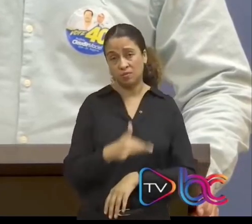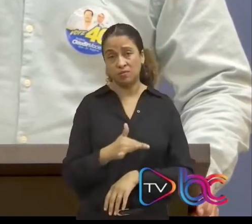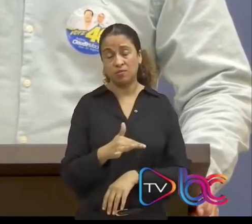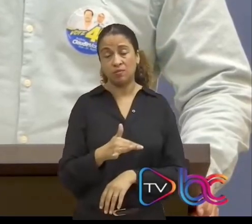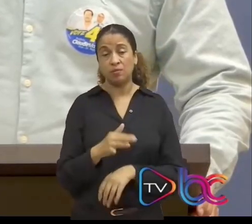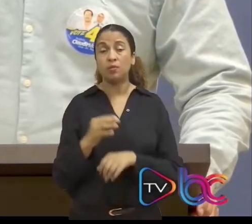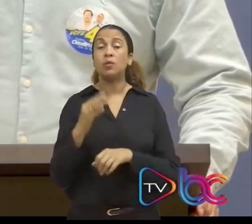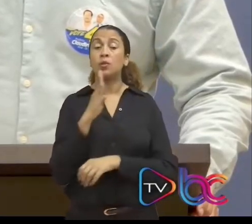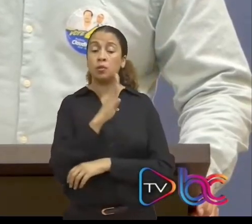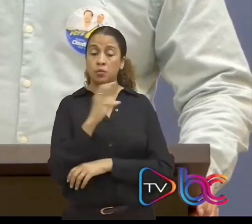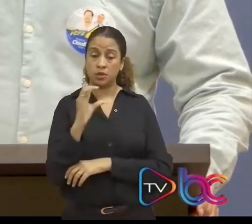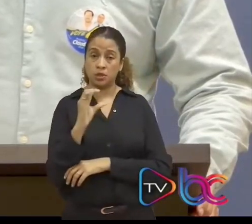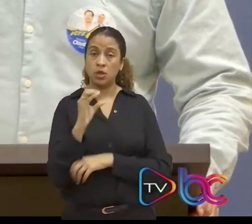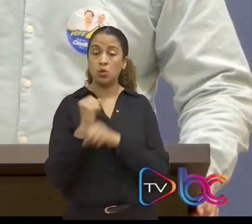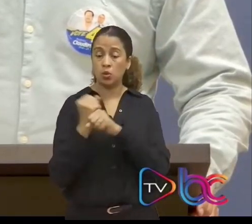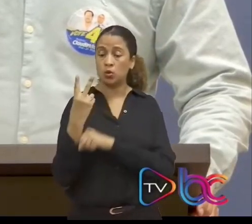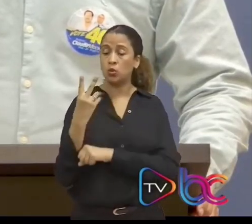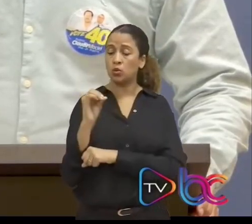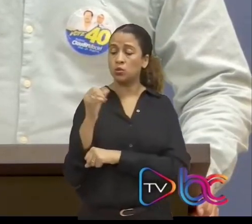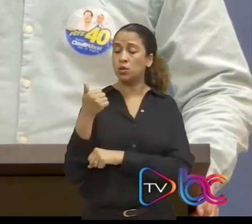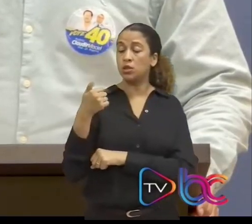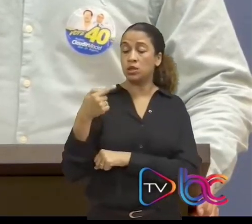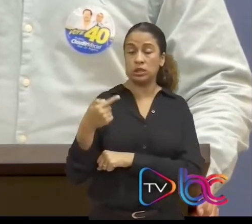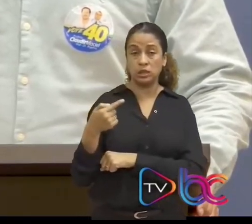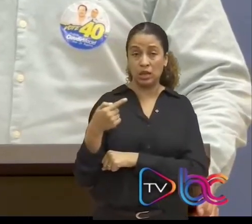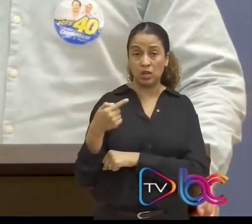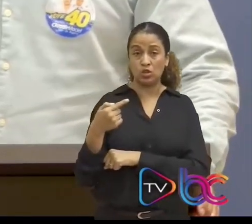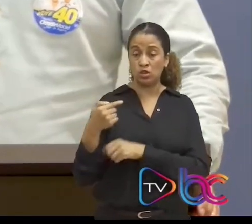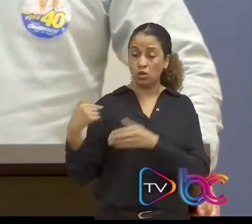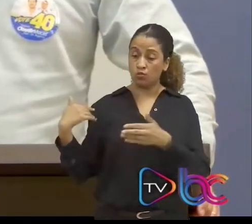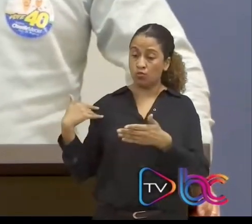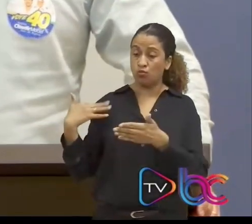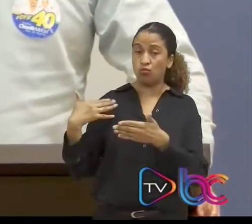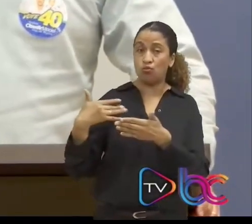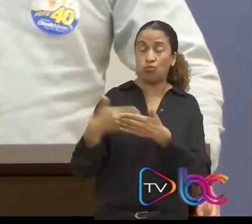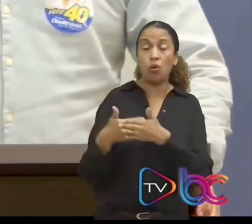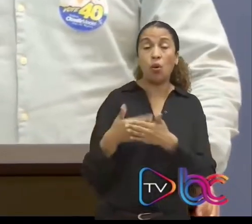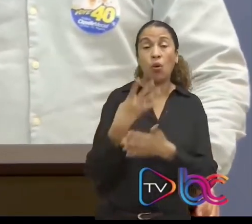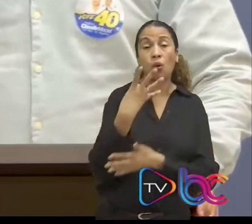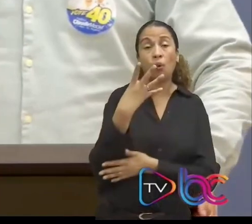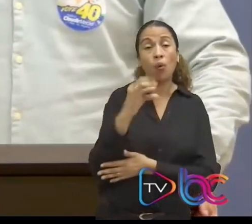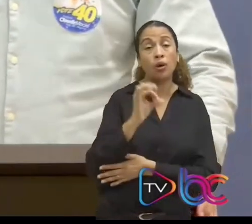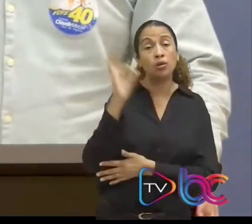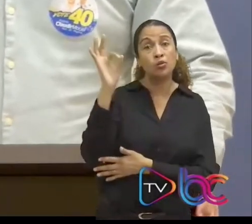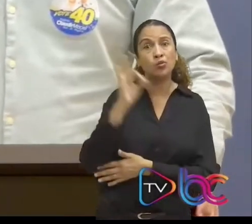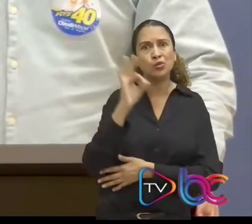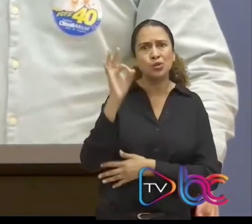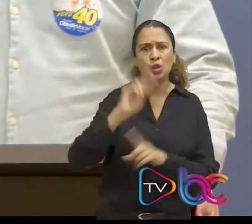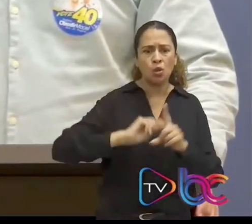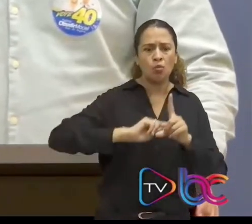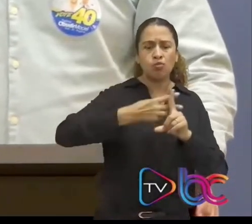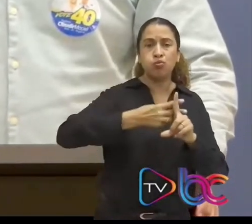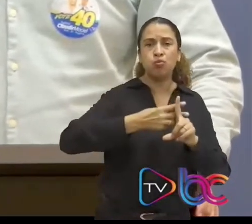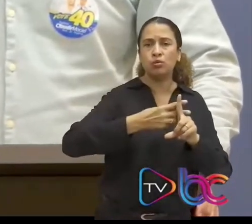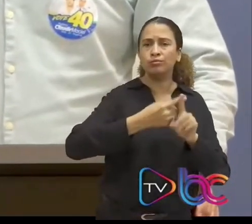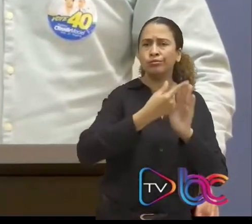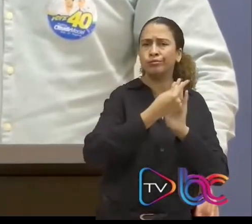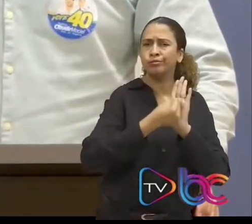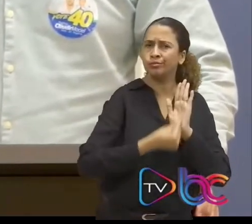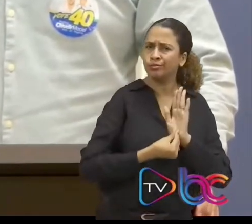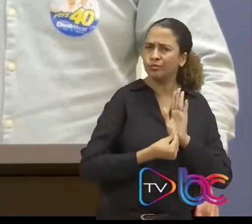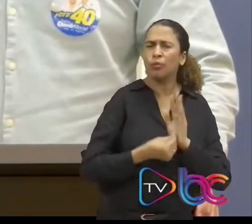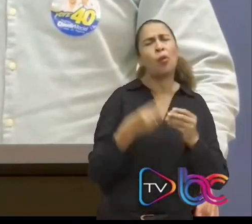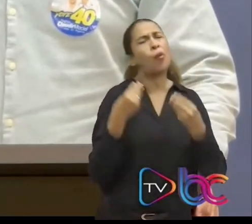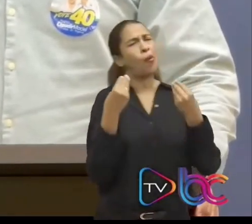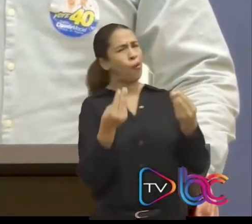de 2017 para cá, teve um aumento de 40% a mais no seu orçamento. E olha que